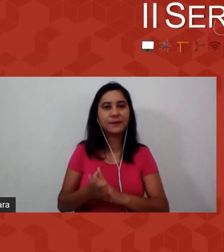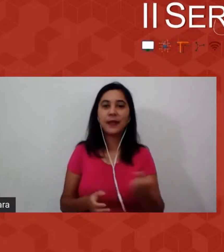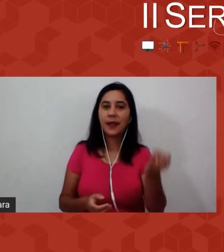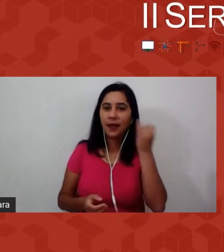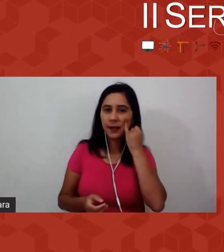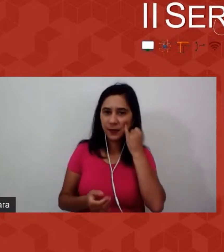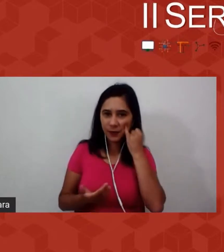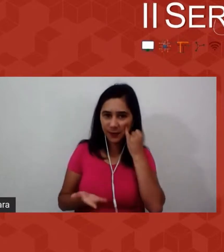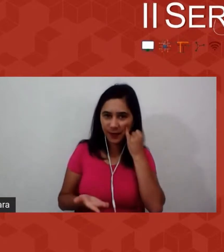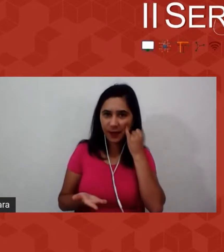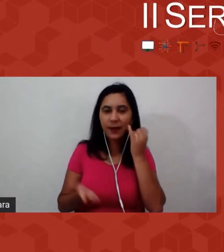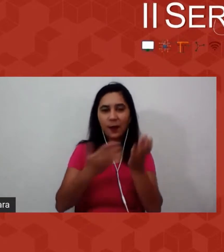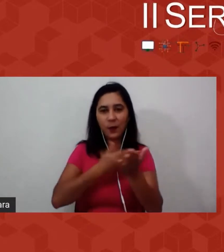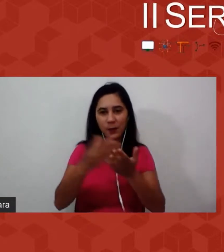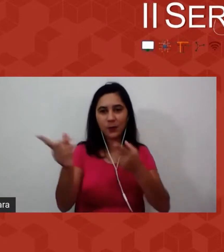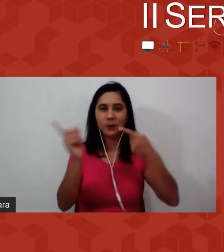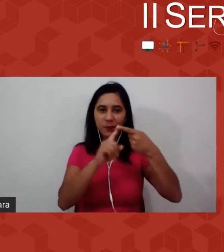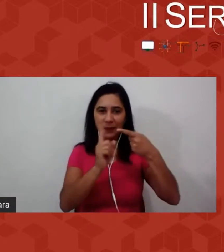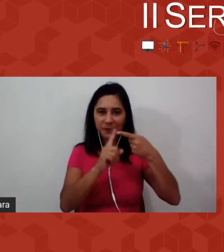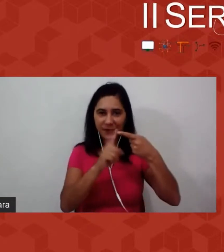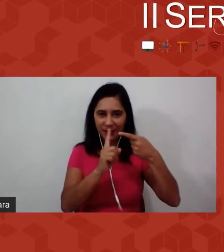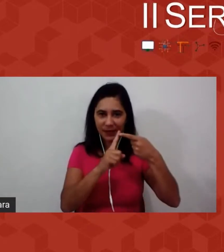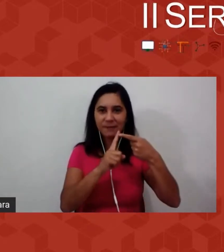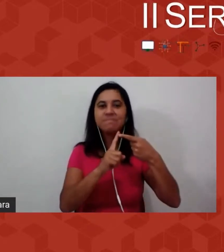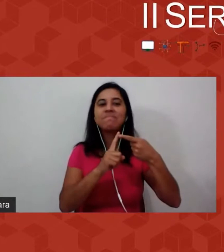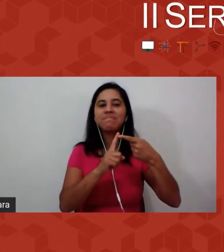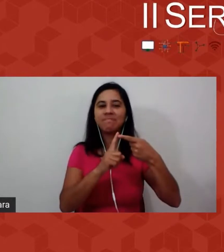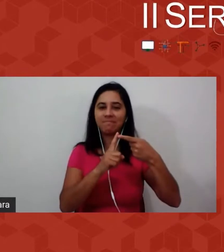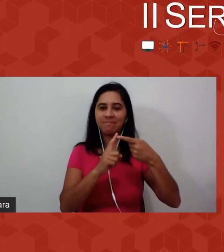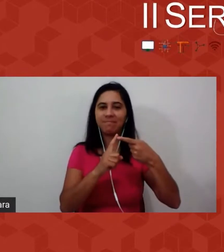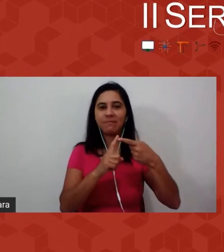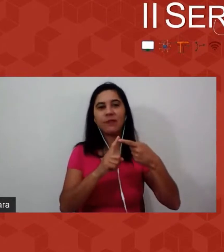Itiara, começando nesses trabalhos.